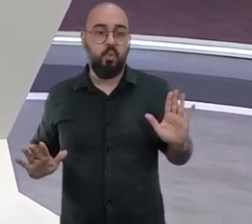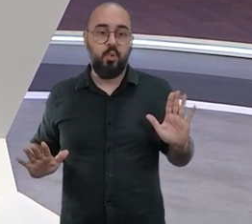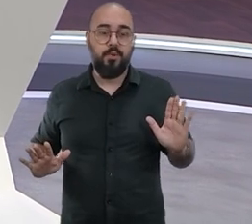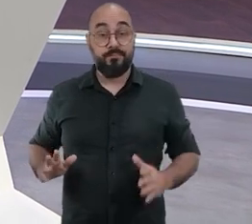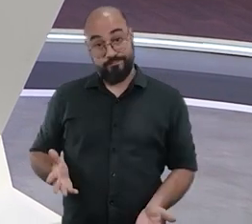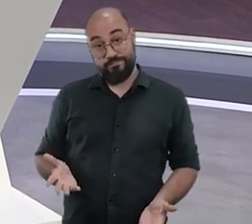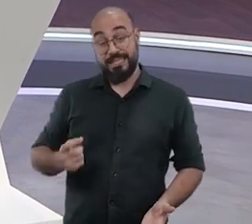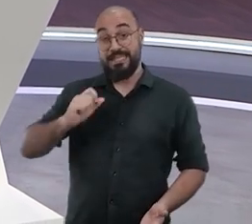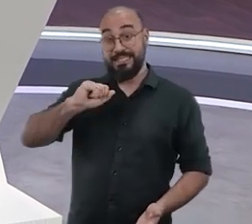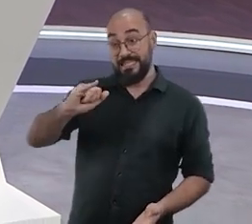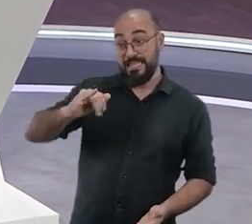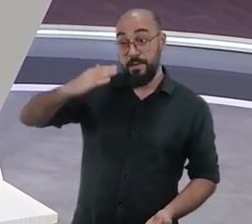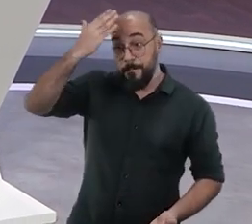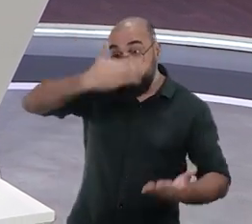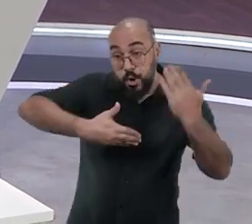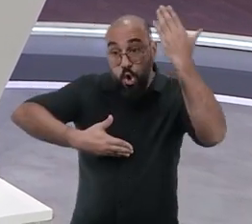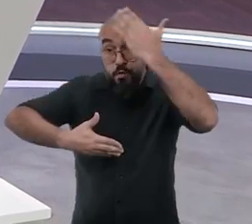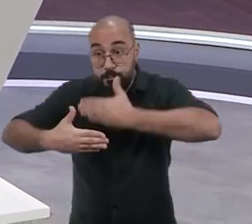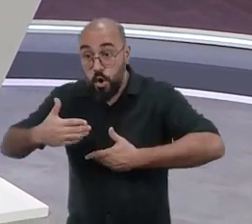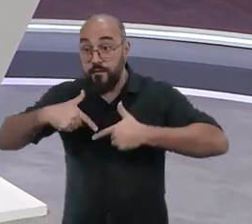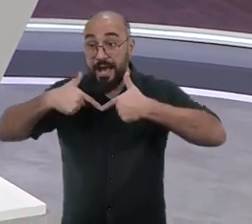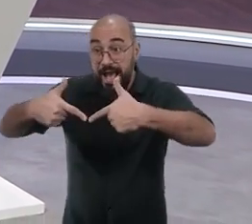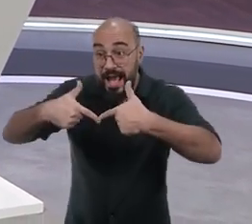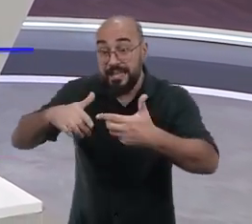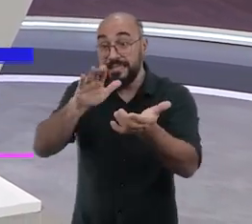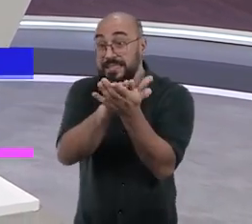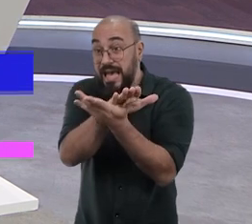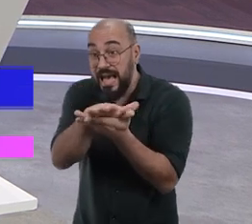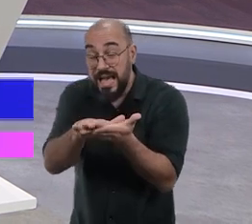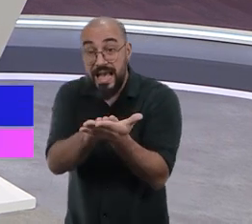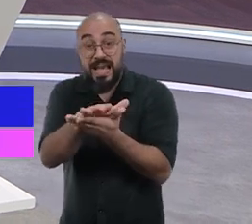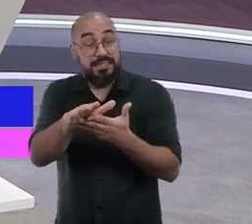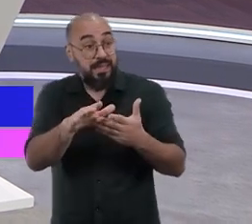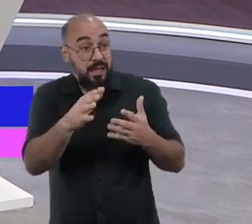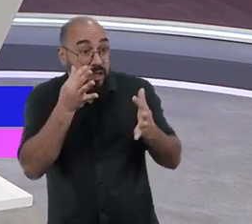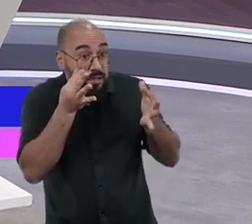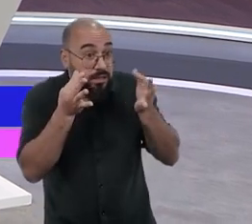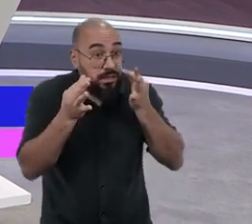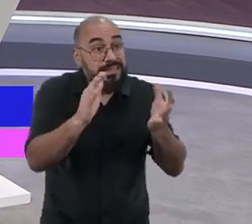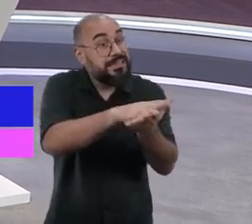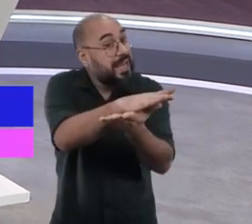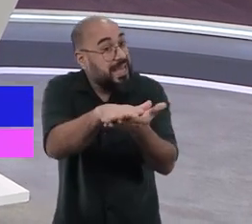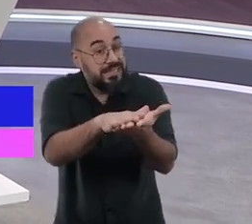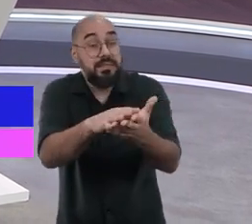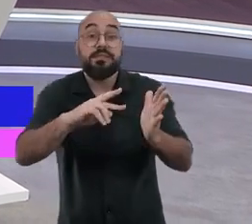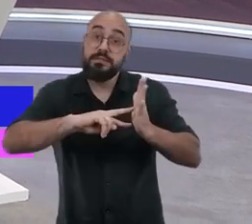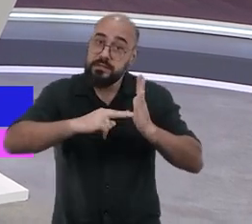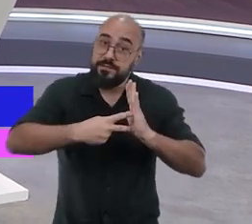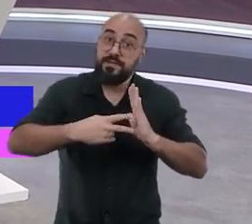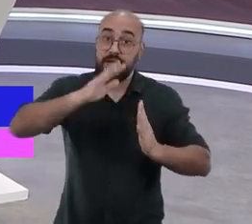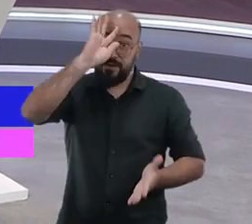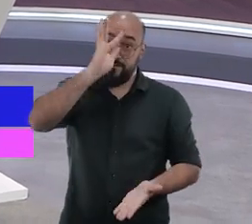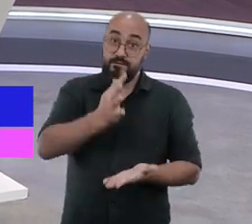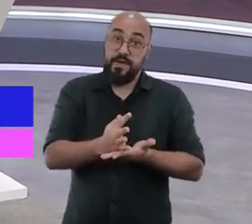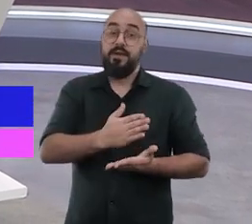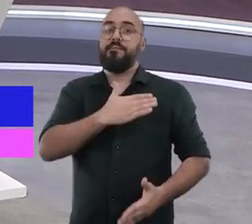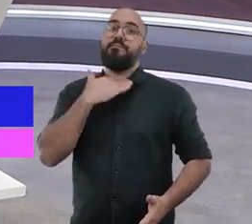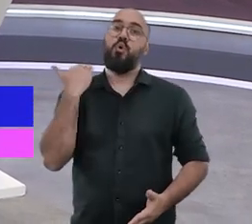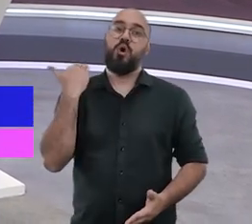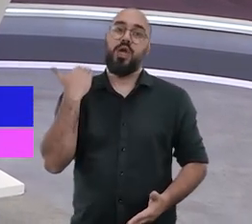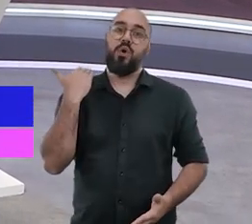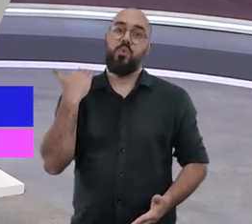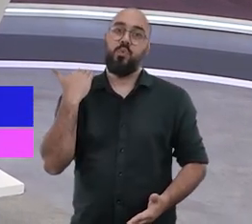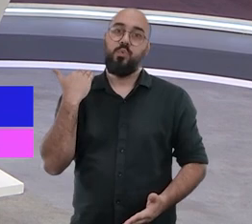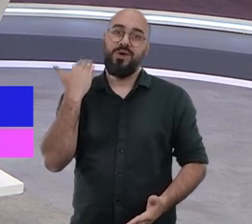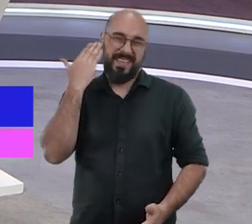dessa salvação, isso significa que a sua fé morreu. Mas, vamos abrir um parênteses aqui, muito